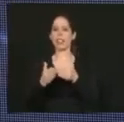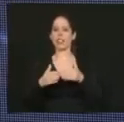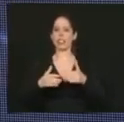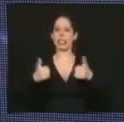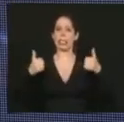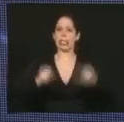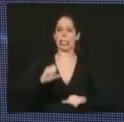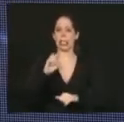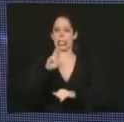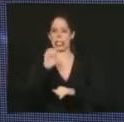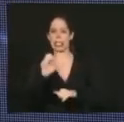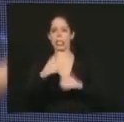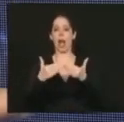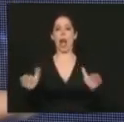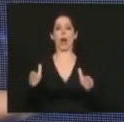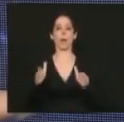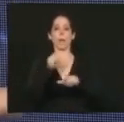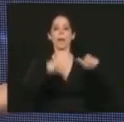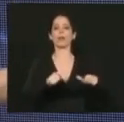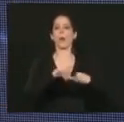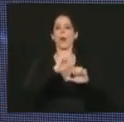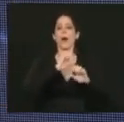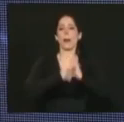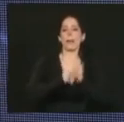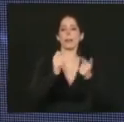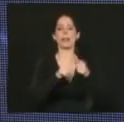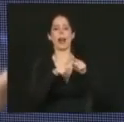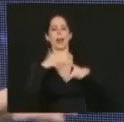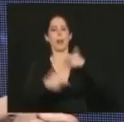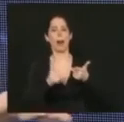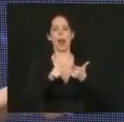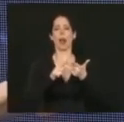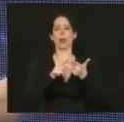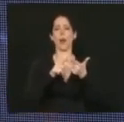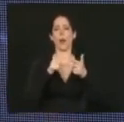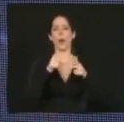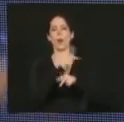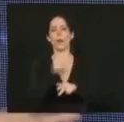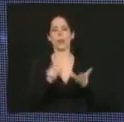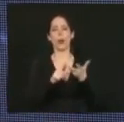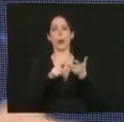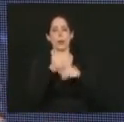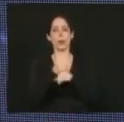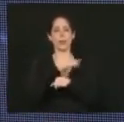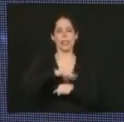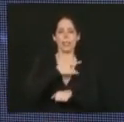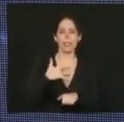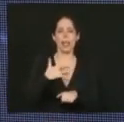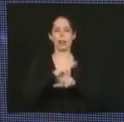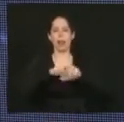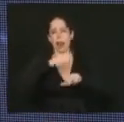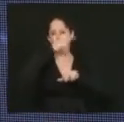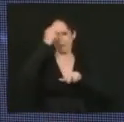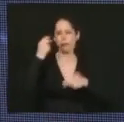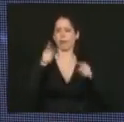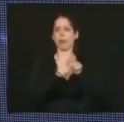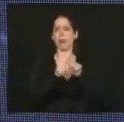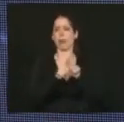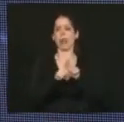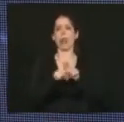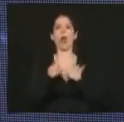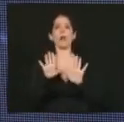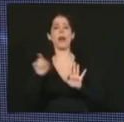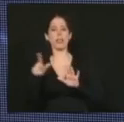empresários trabalhadores e trabalhadores trabalhadores municipais professores Profissionais de Saúde e o que ele fez com a sua arrogância típica